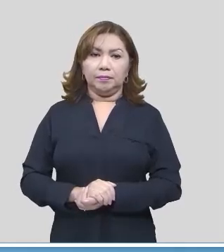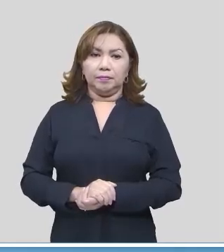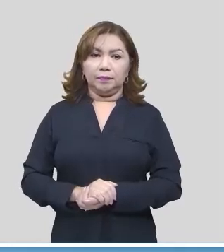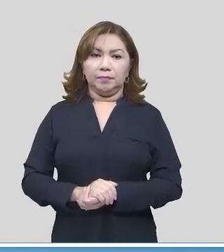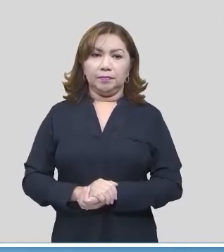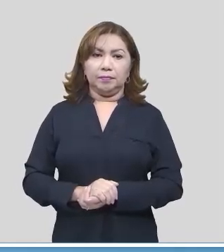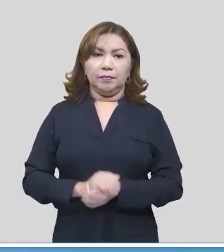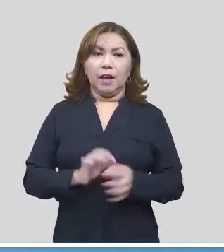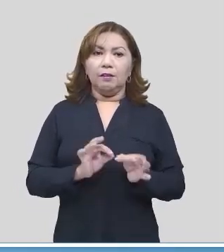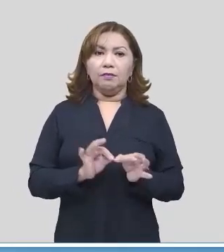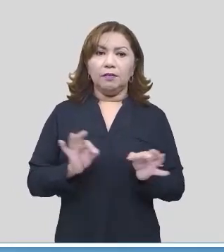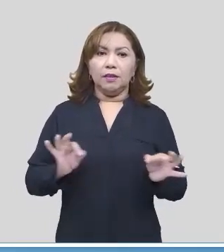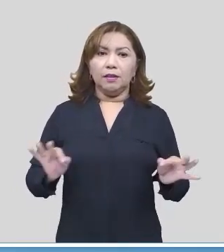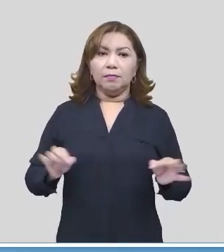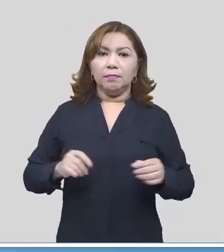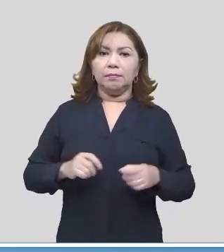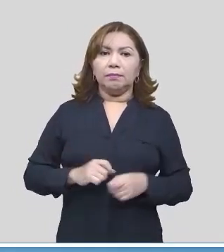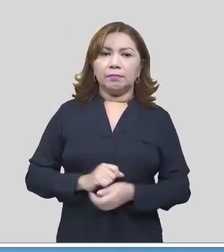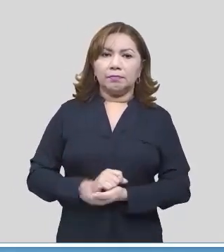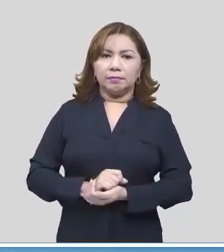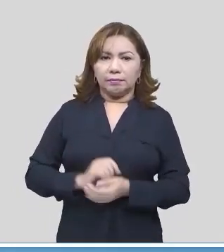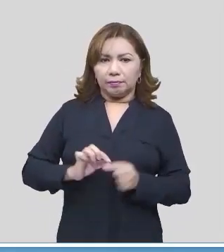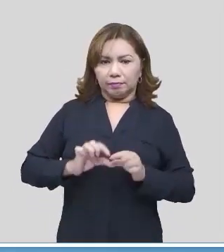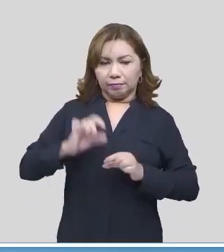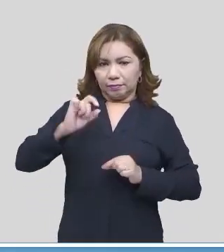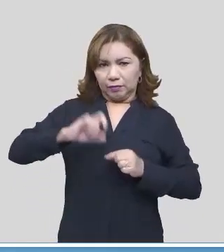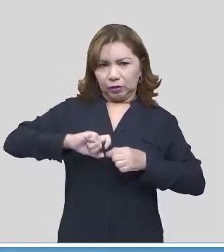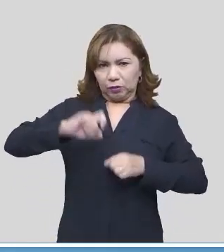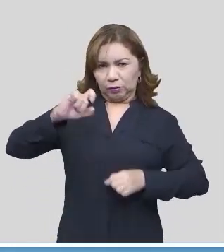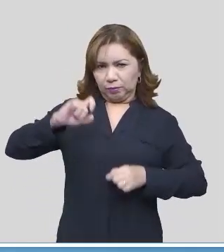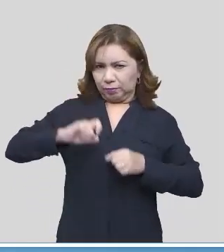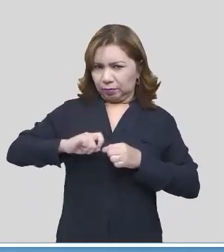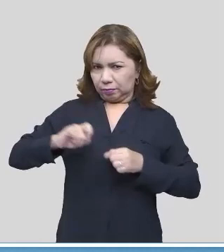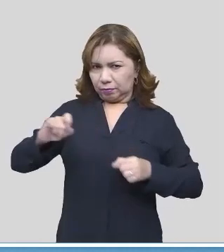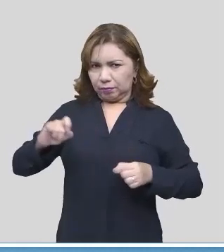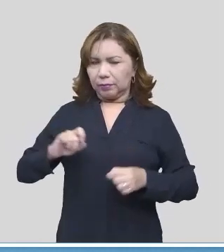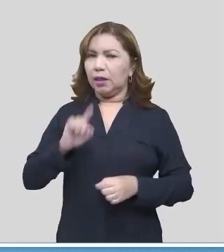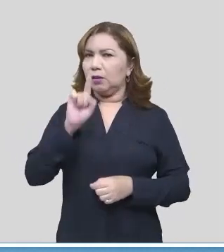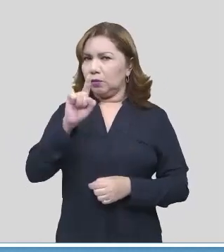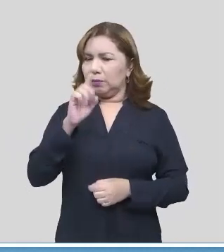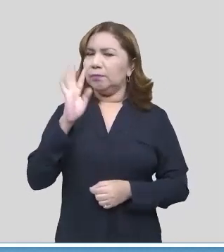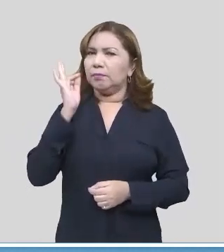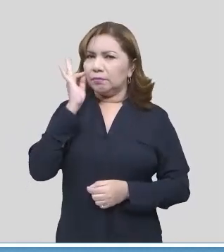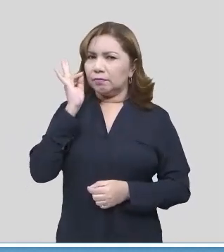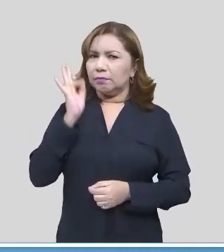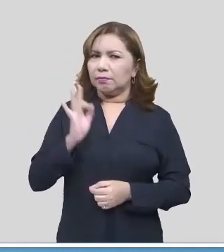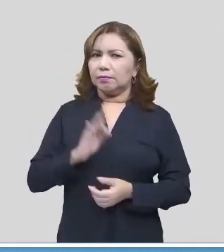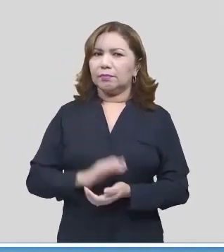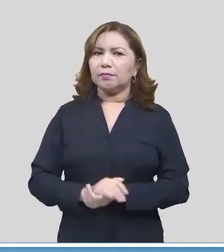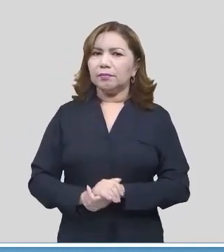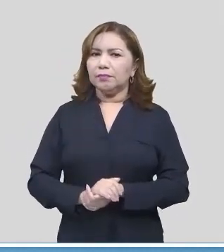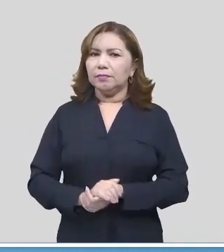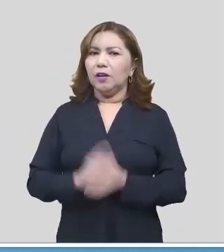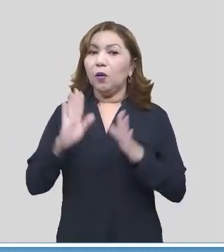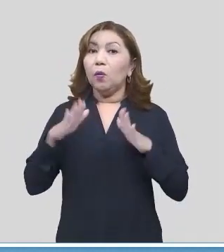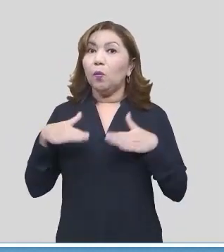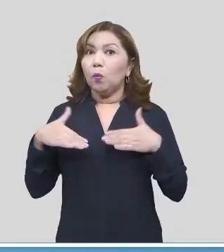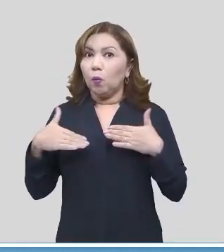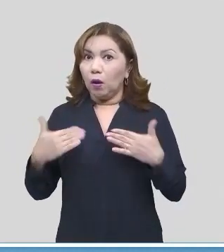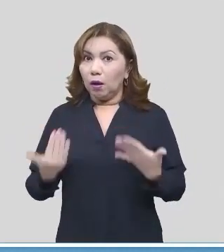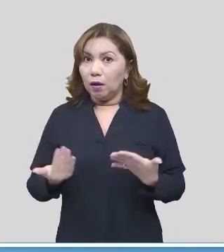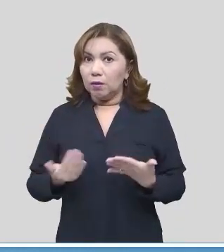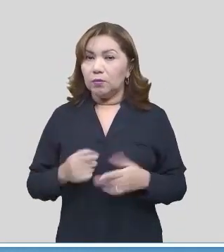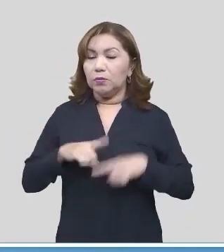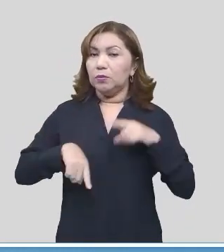fita métrica e metro articulado. Agora eu quero ouvir vocês. Quais os instrumentos de medida